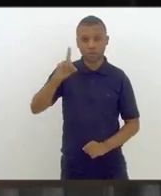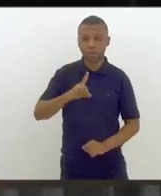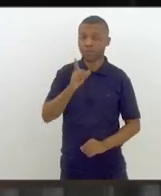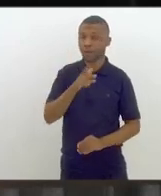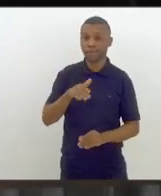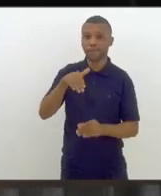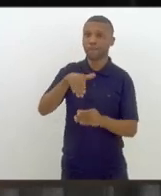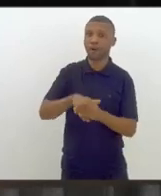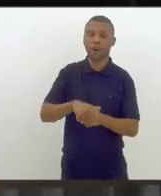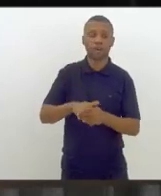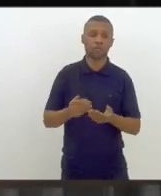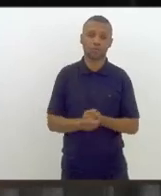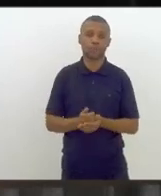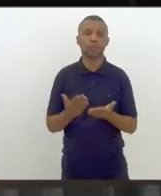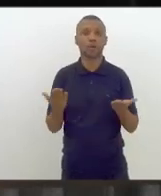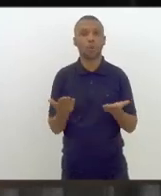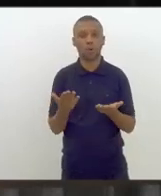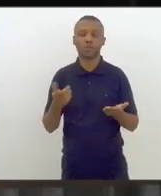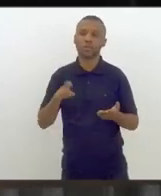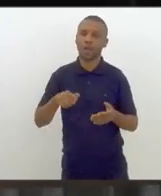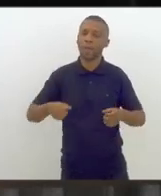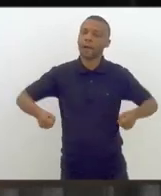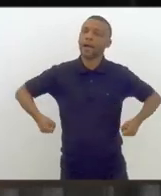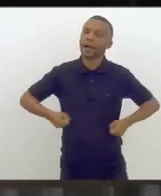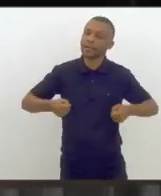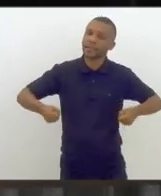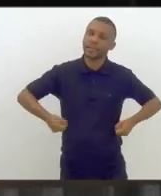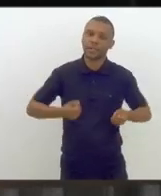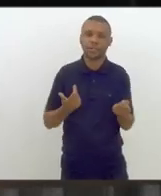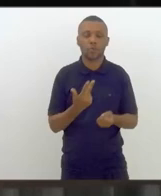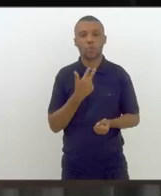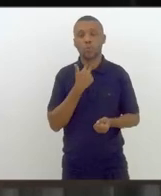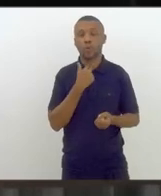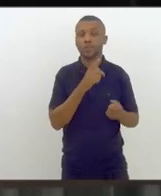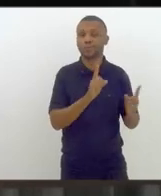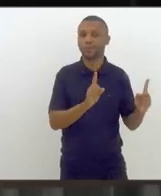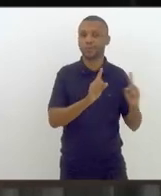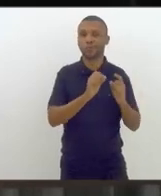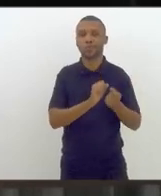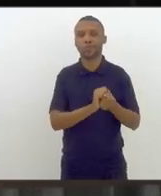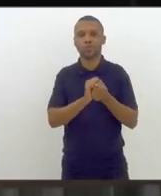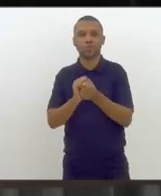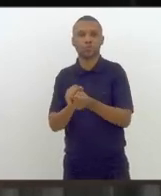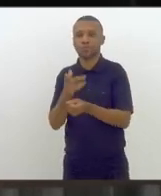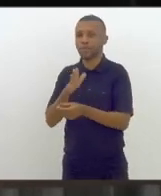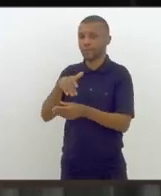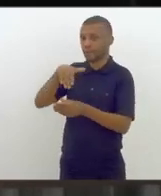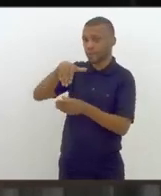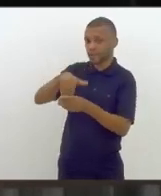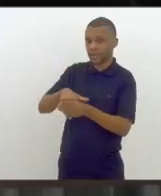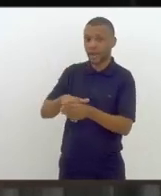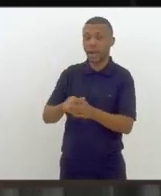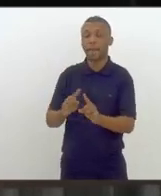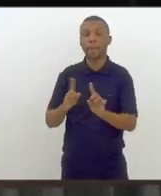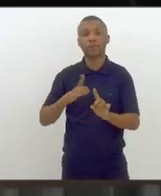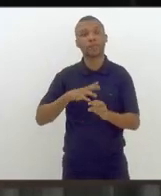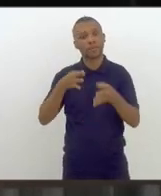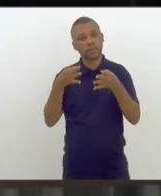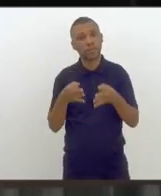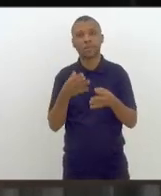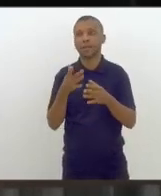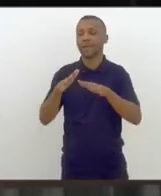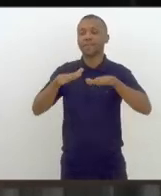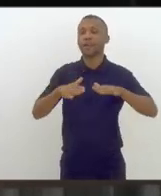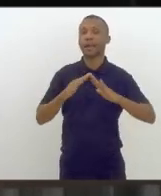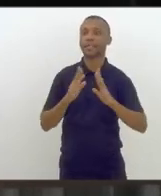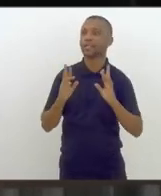Hoje usa uma cadeirante, então não poderia nem me acompanhar, mas tenho certeza que ela ficou em casa torcendo